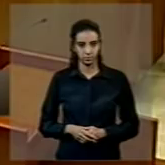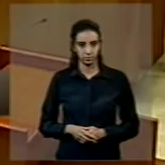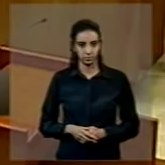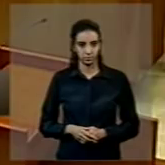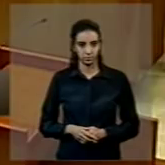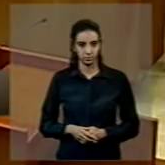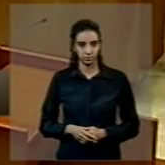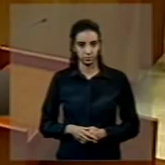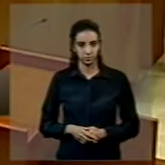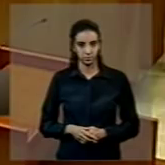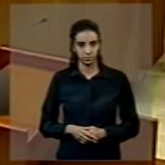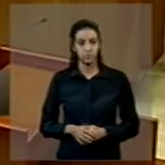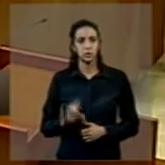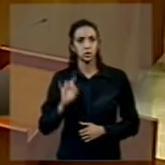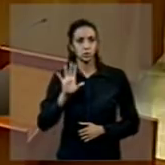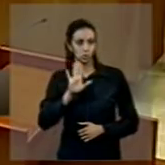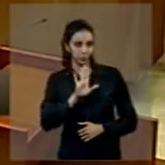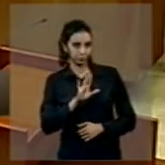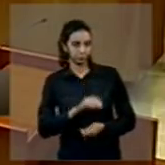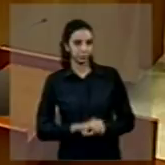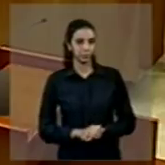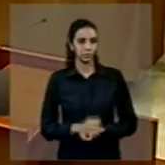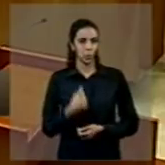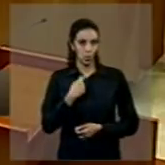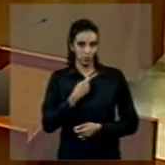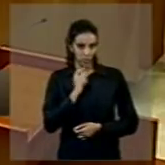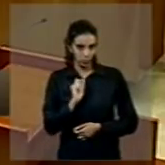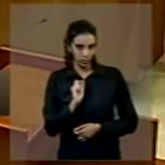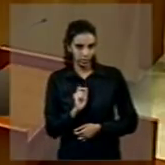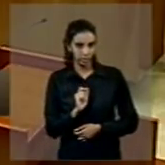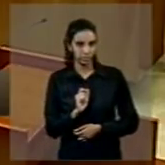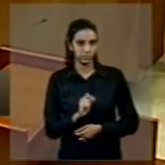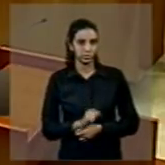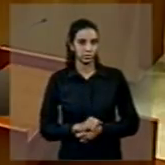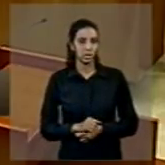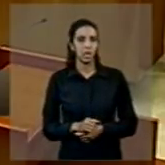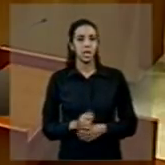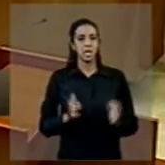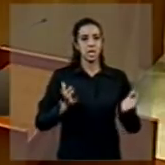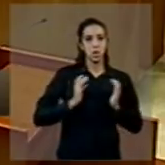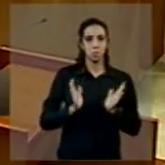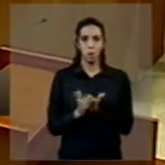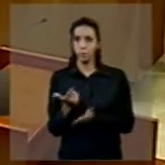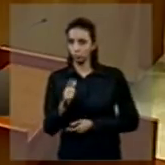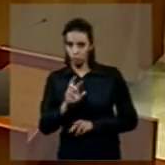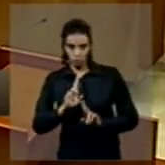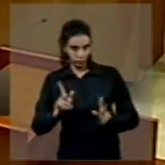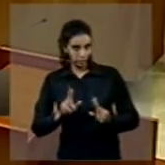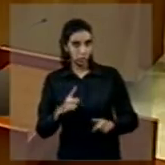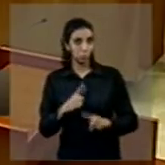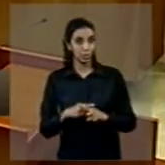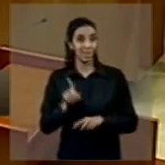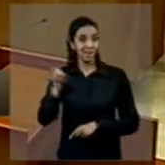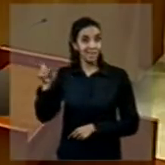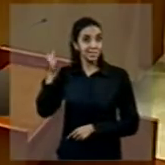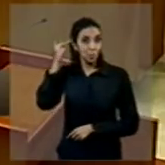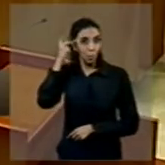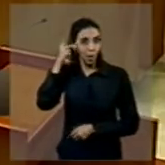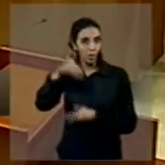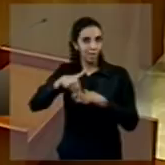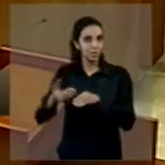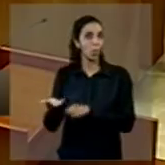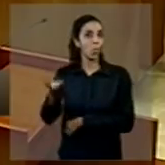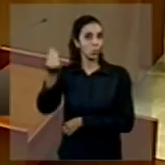momento em que eu aduzi que não havia essa diferença ricos e pobres, porque no estado de São Paulo, na última